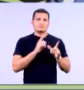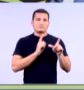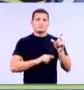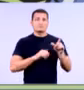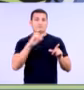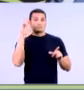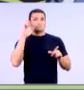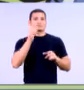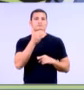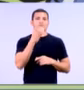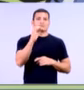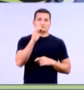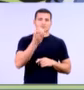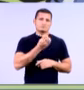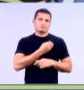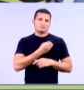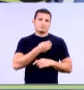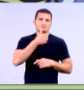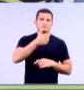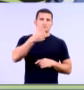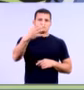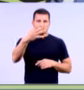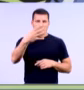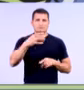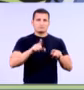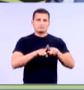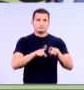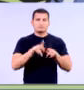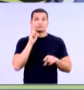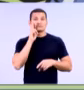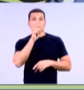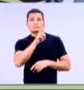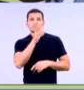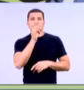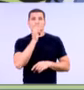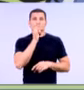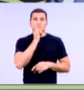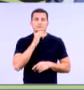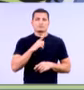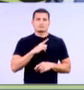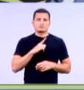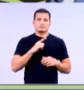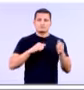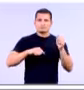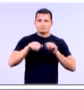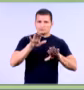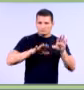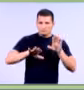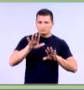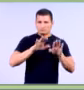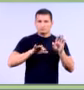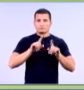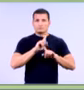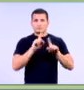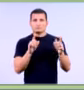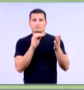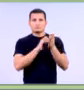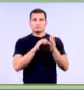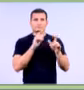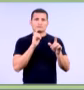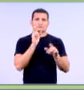entre 10 e 14. Olha aqui o exemplo, né, que a gente tem que tomar cuidado para não empregar